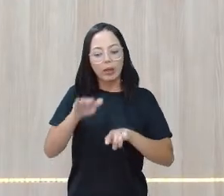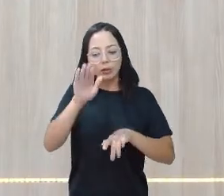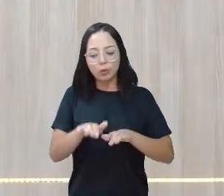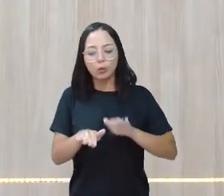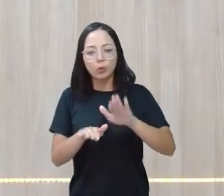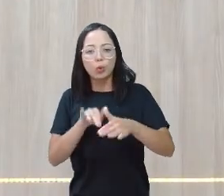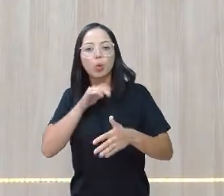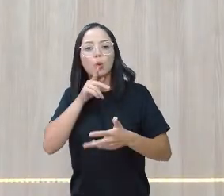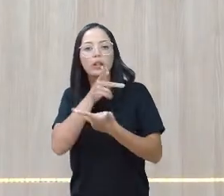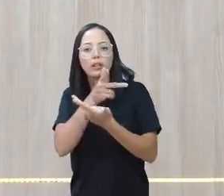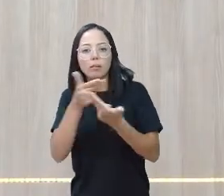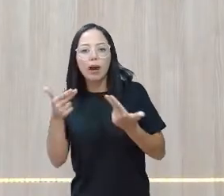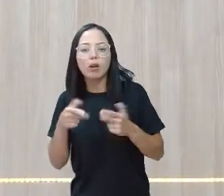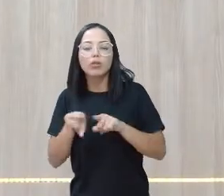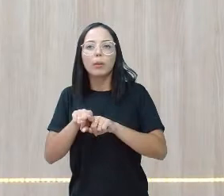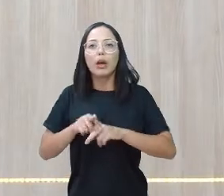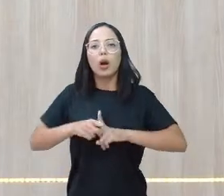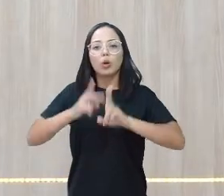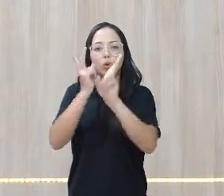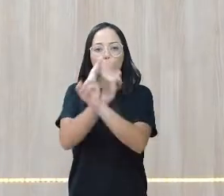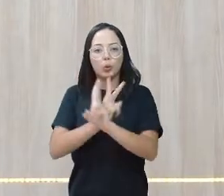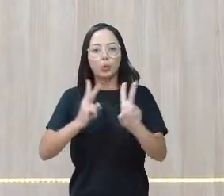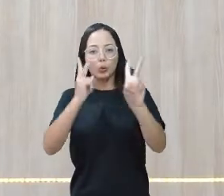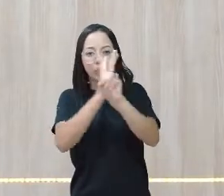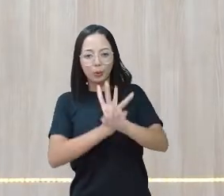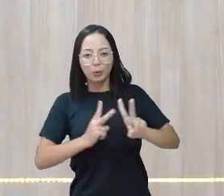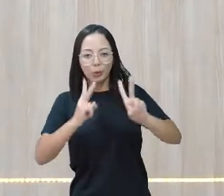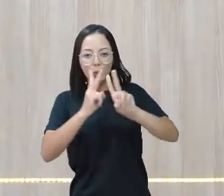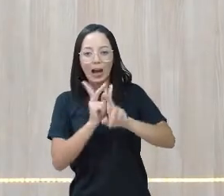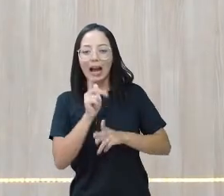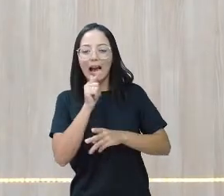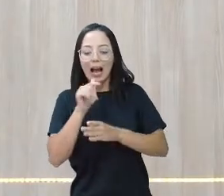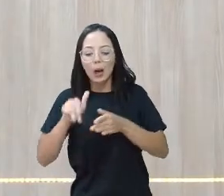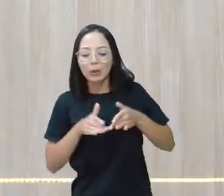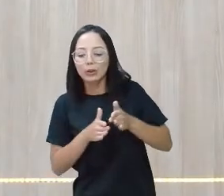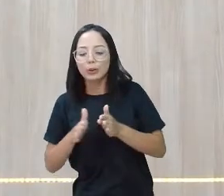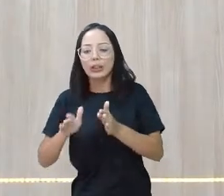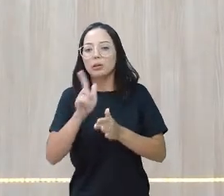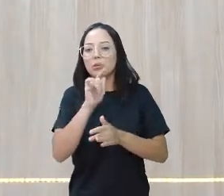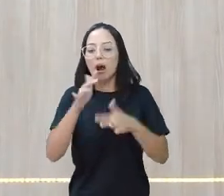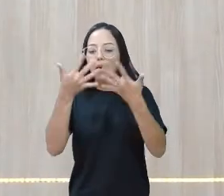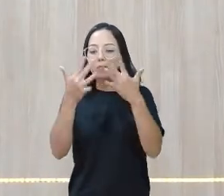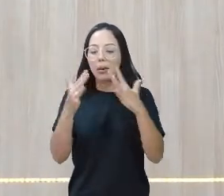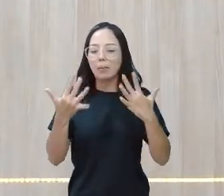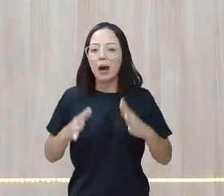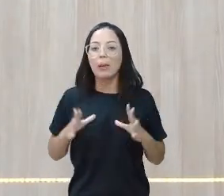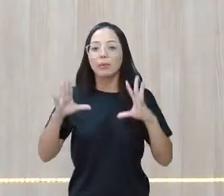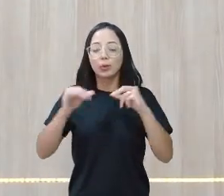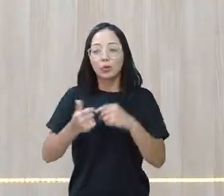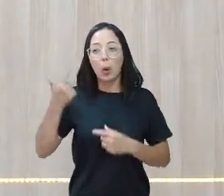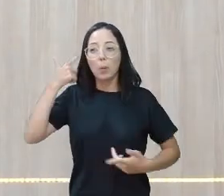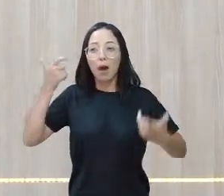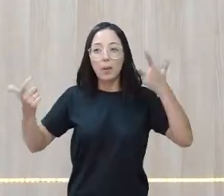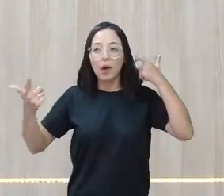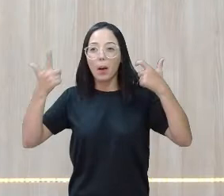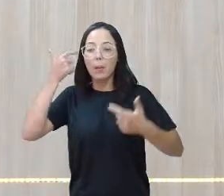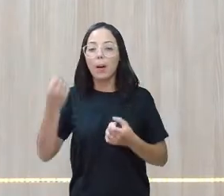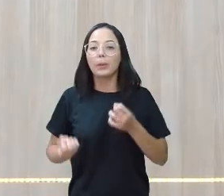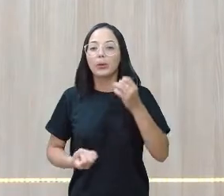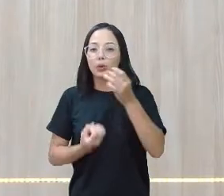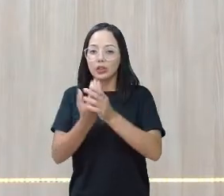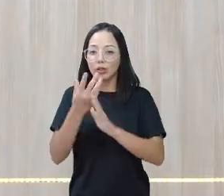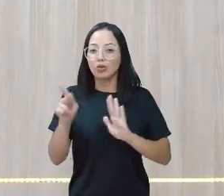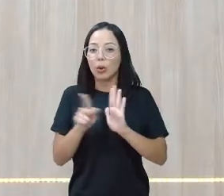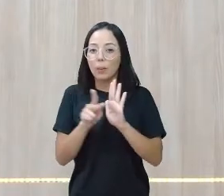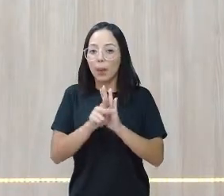os animais de um modo geral, o vento, não é? A água dos rios, a água do mar, todos os barulhos que são produzidos pela